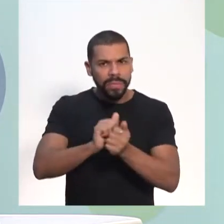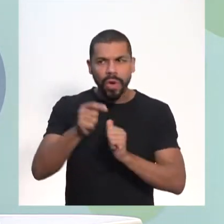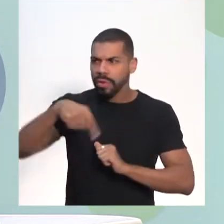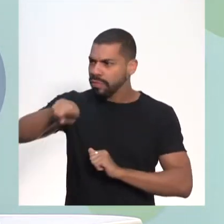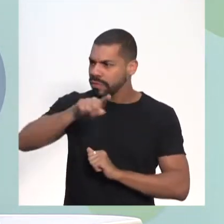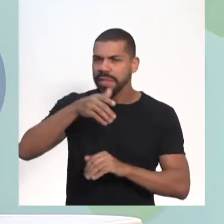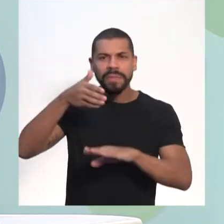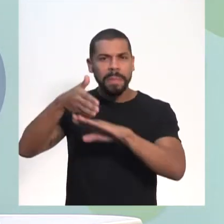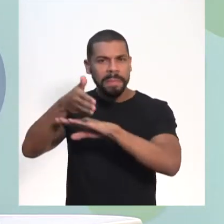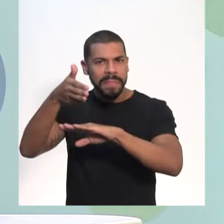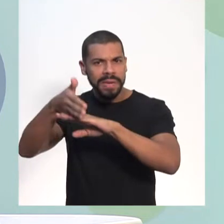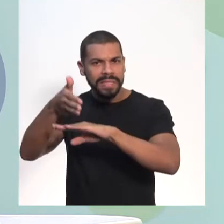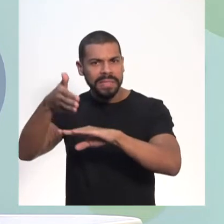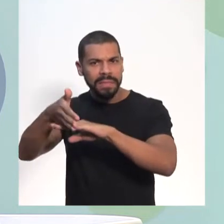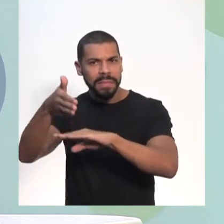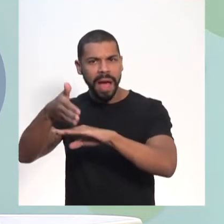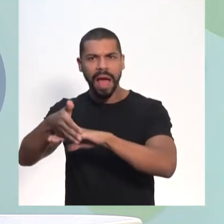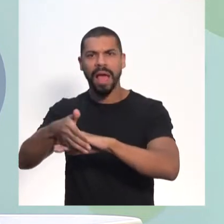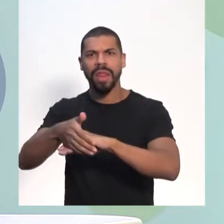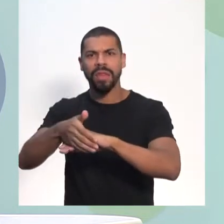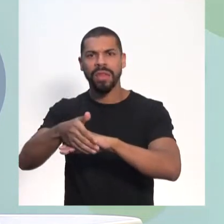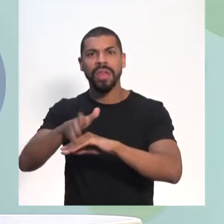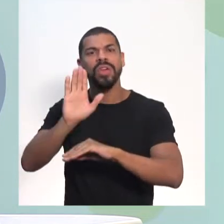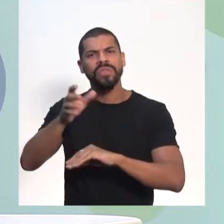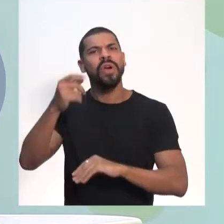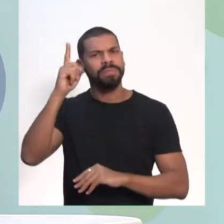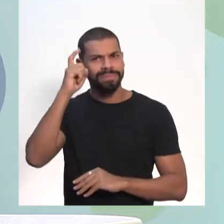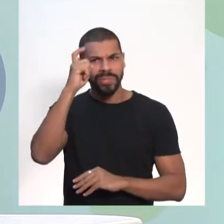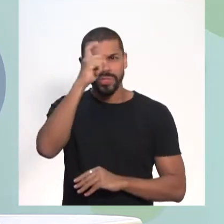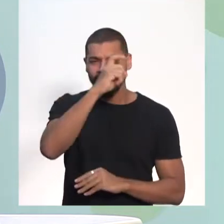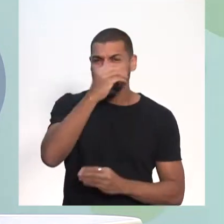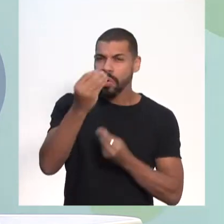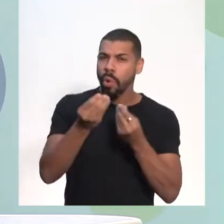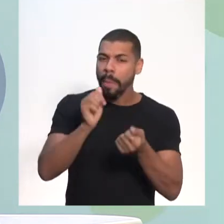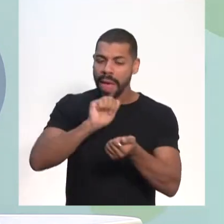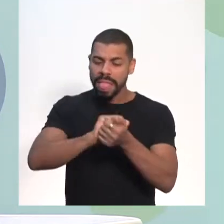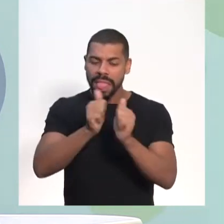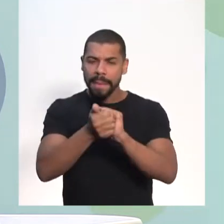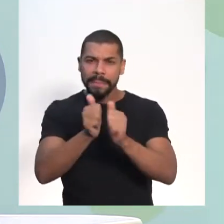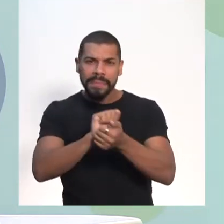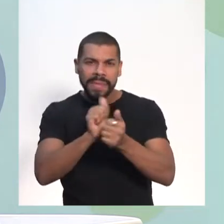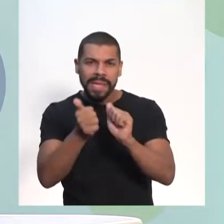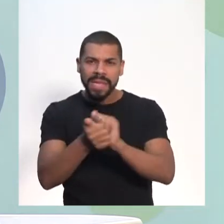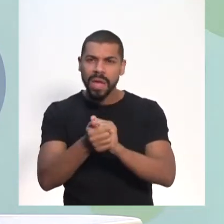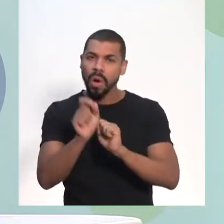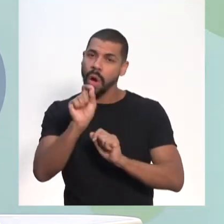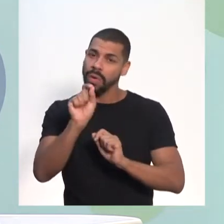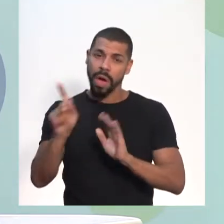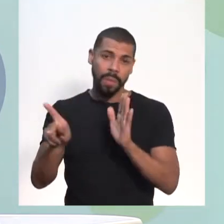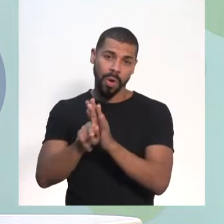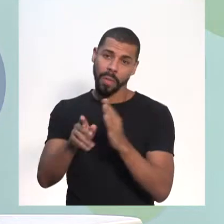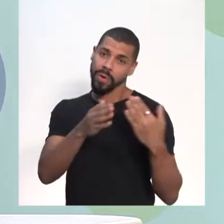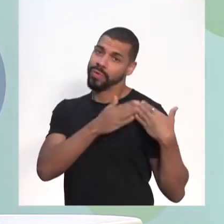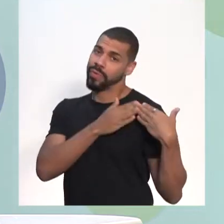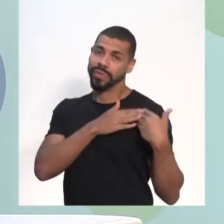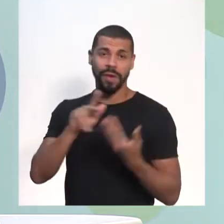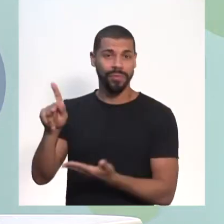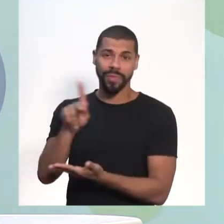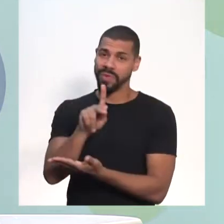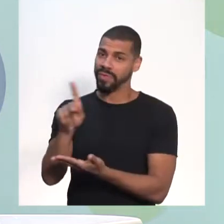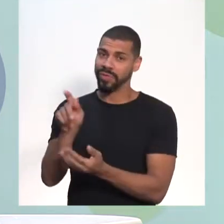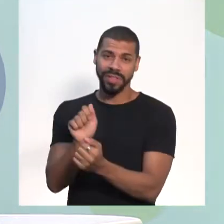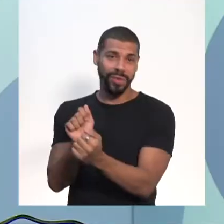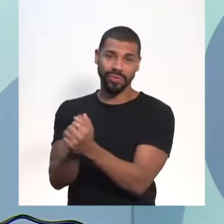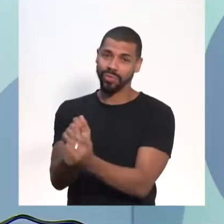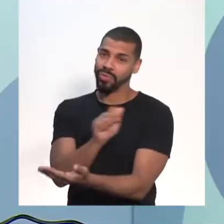participaram. E foi dito isso, né? A personalização é o professor, a professora que está lá com o aluno,